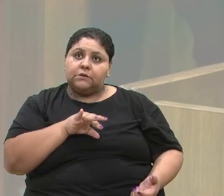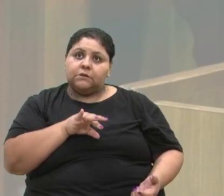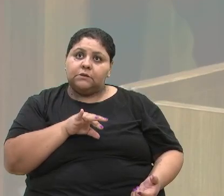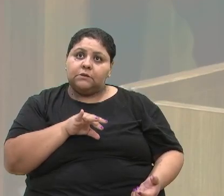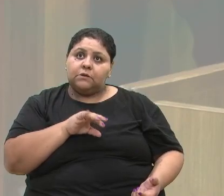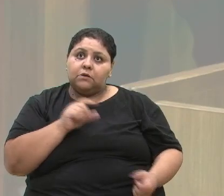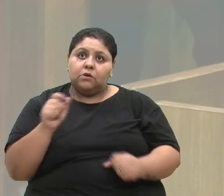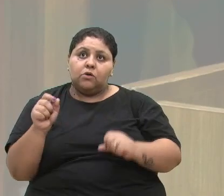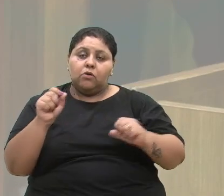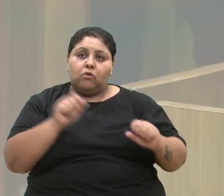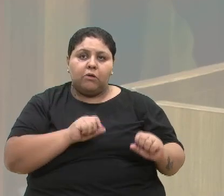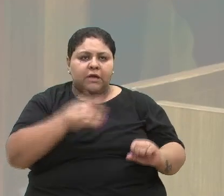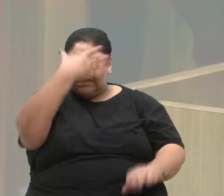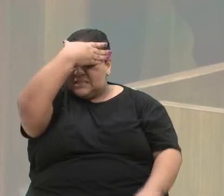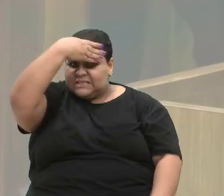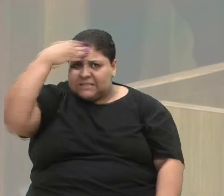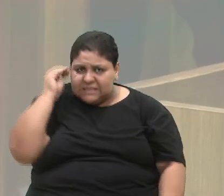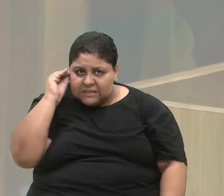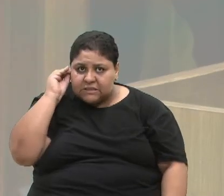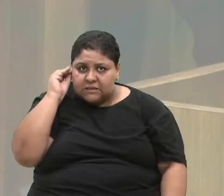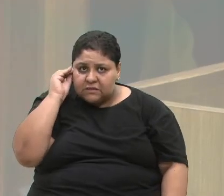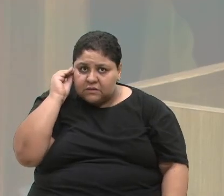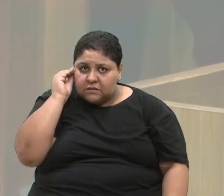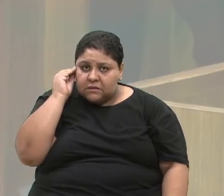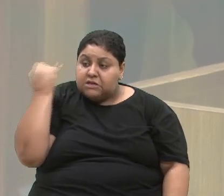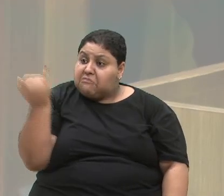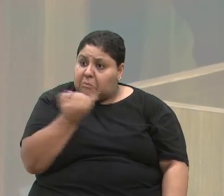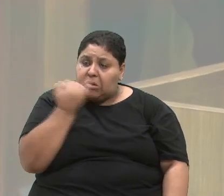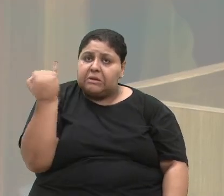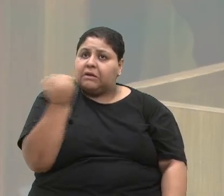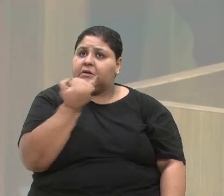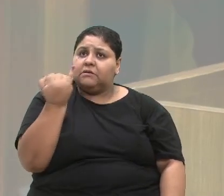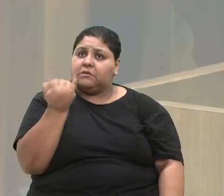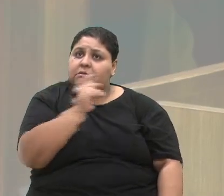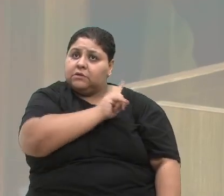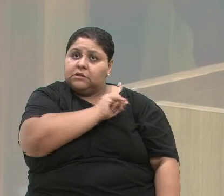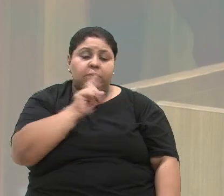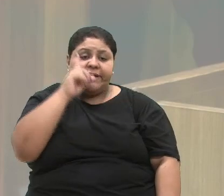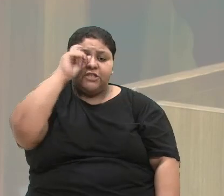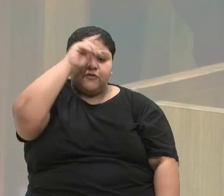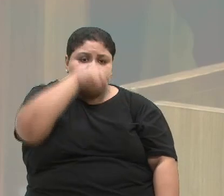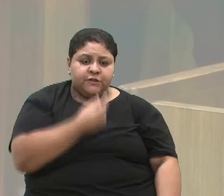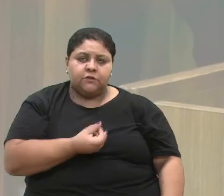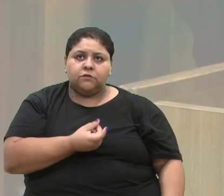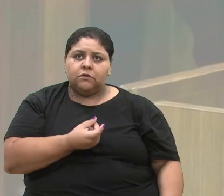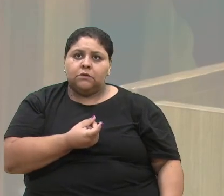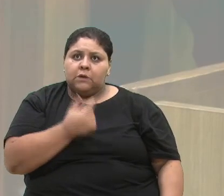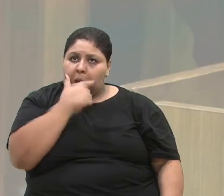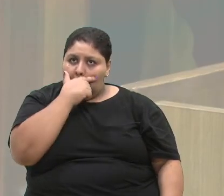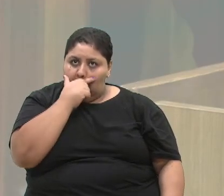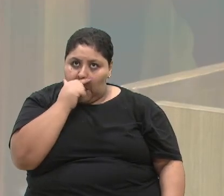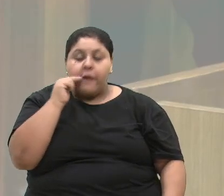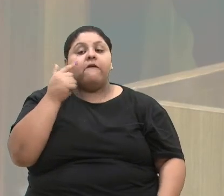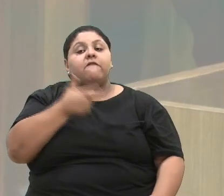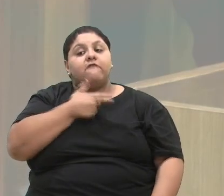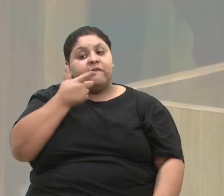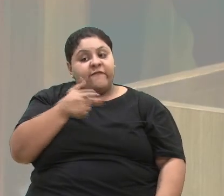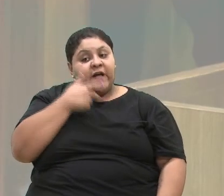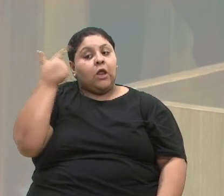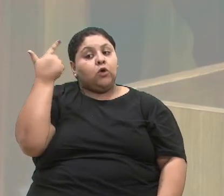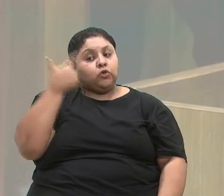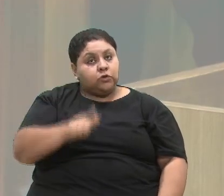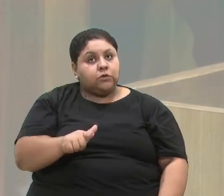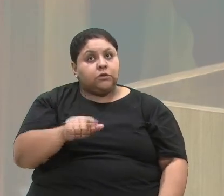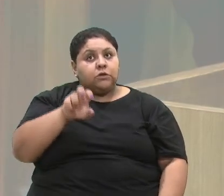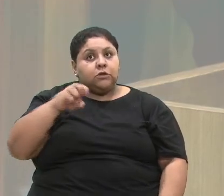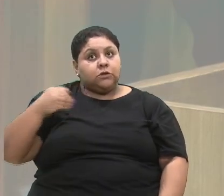que parece que foi esquecido. E que é importante. E que não é tão difícil. Volto a repetir. Com